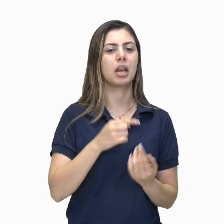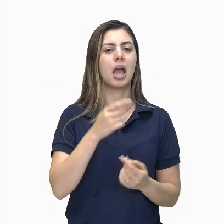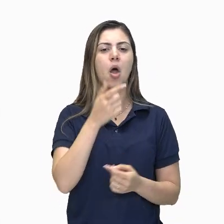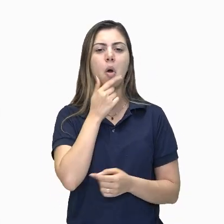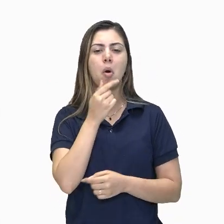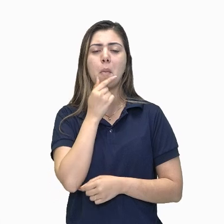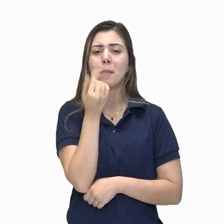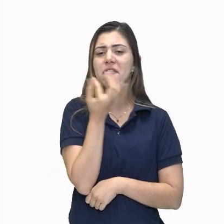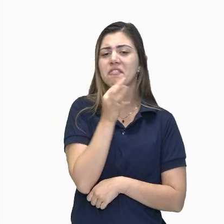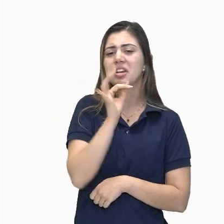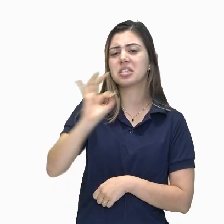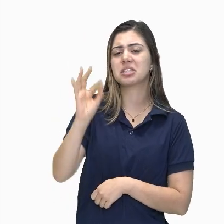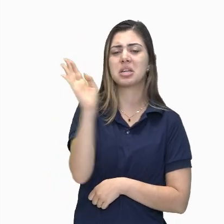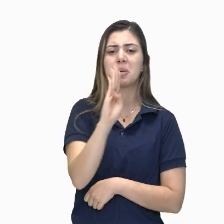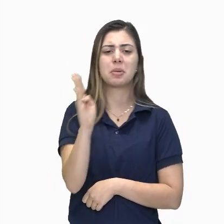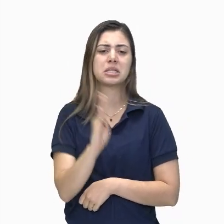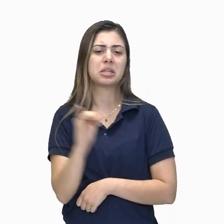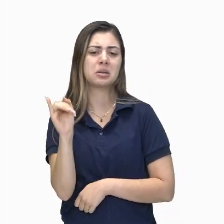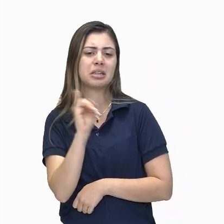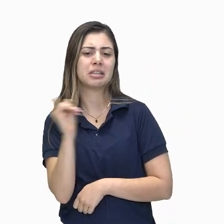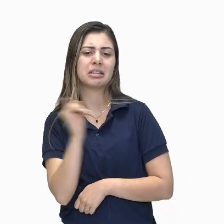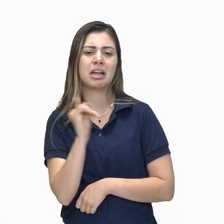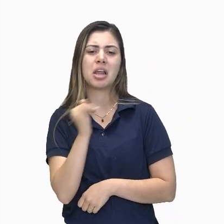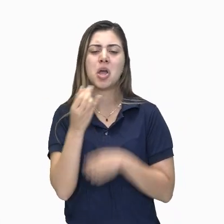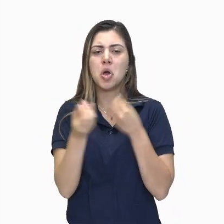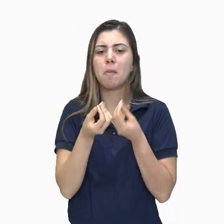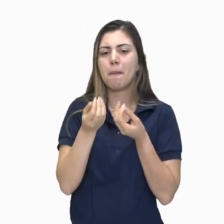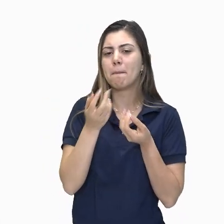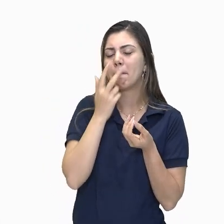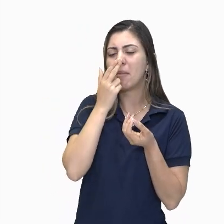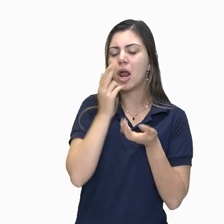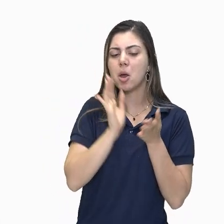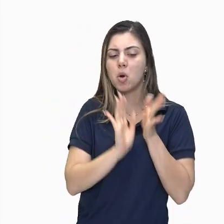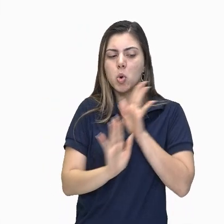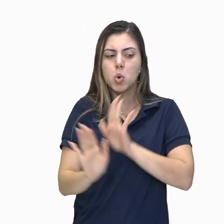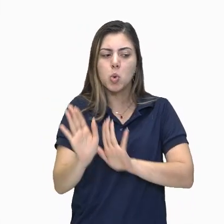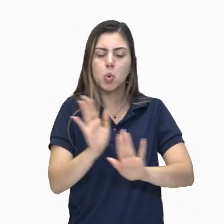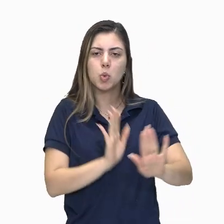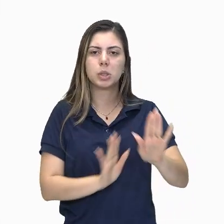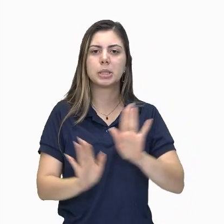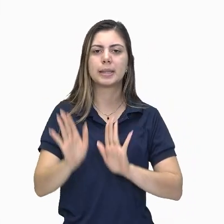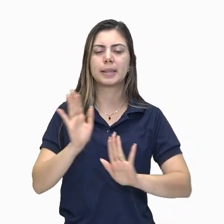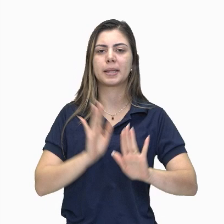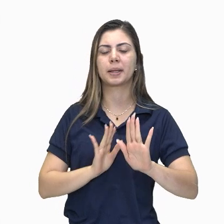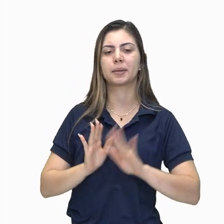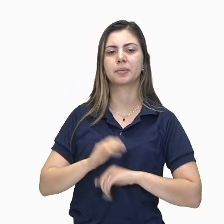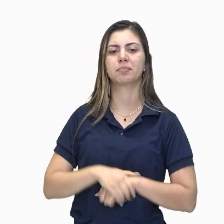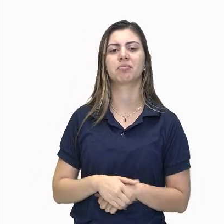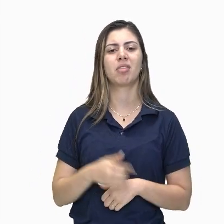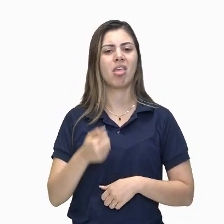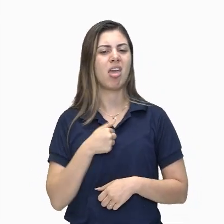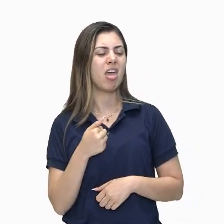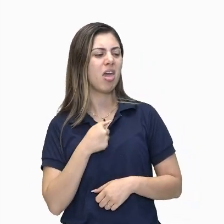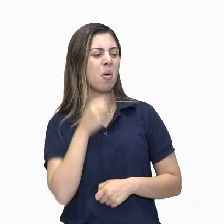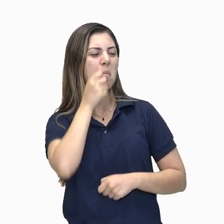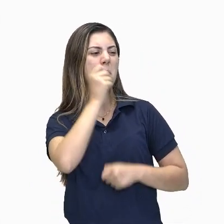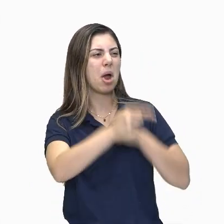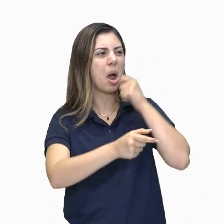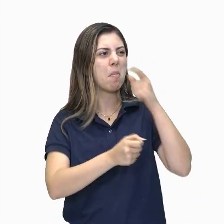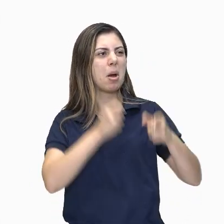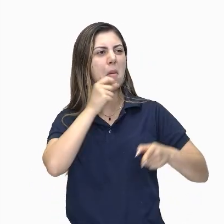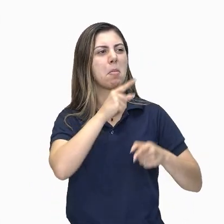francês, brasileiro, italiano, é sempre um cauteloso pouco a pouco. Eu insulto as